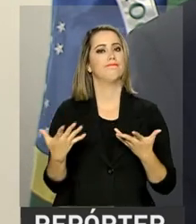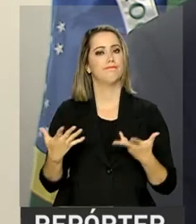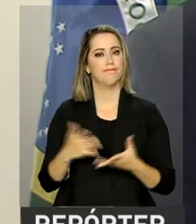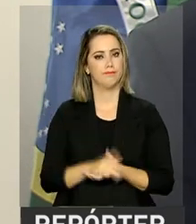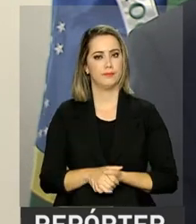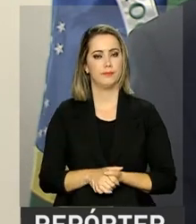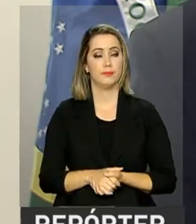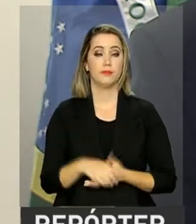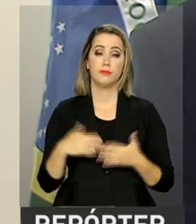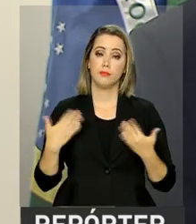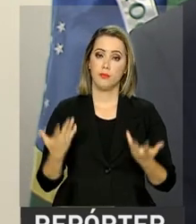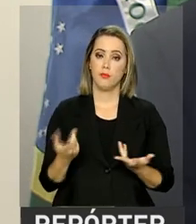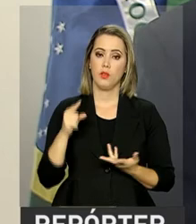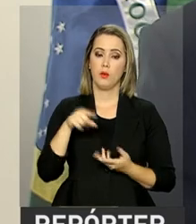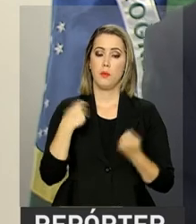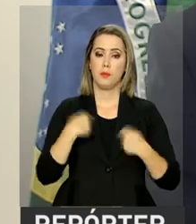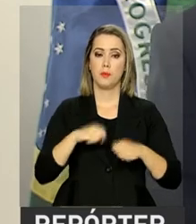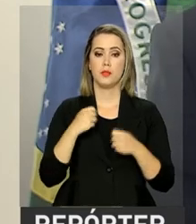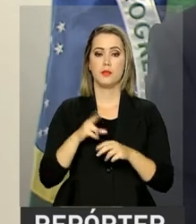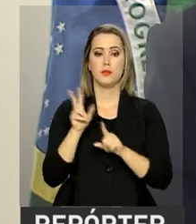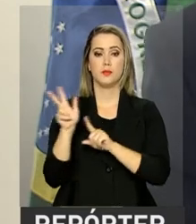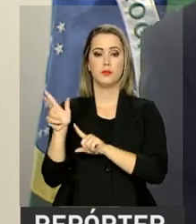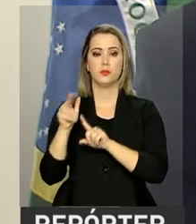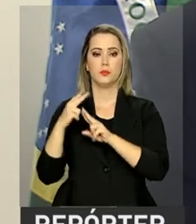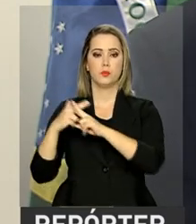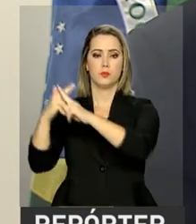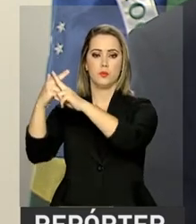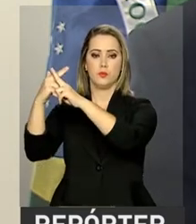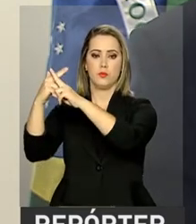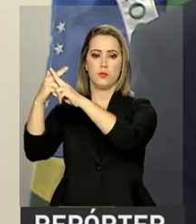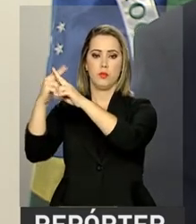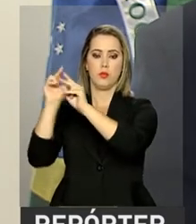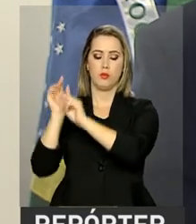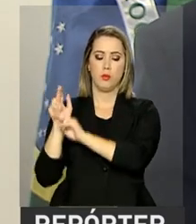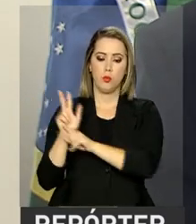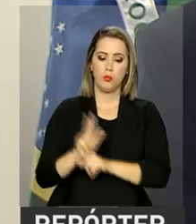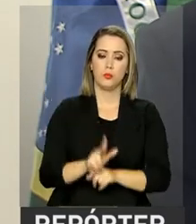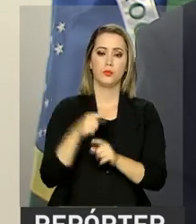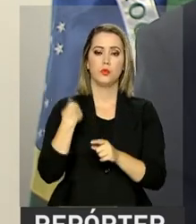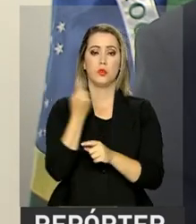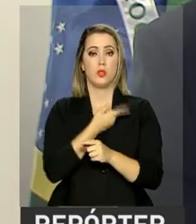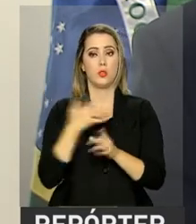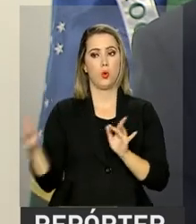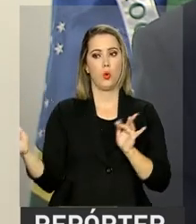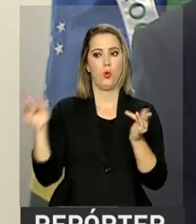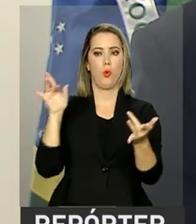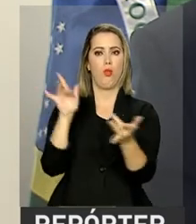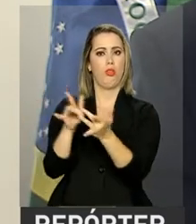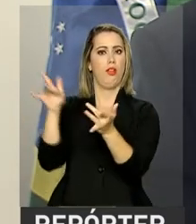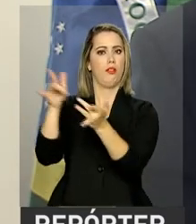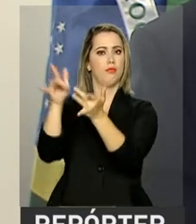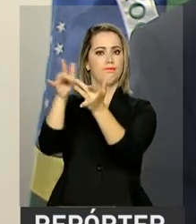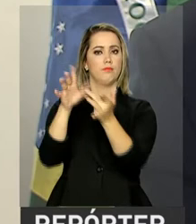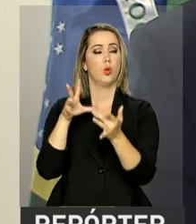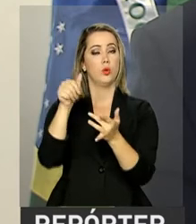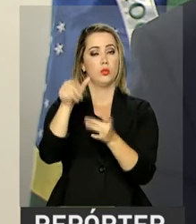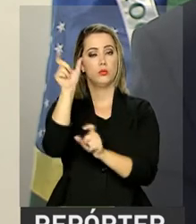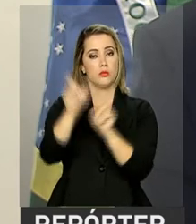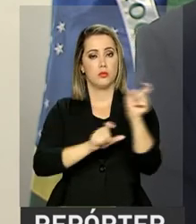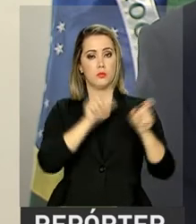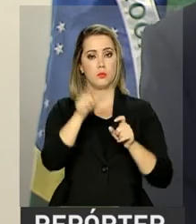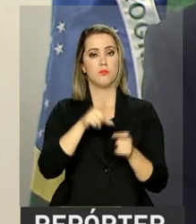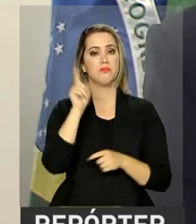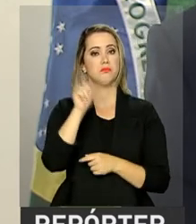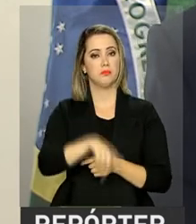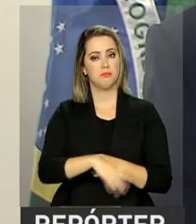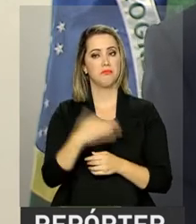bom quando o satellite satélite dá saltos que nos permite conectar essas pessoas todas então o